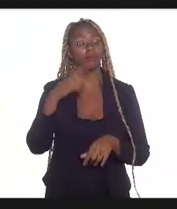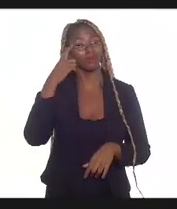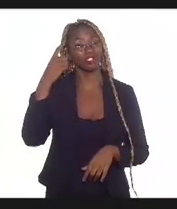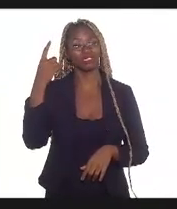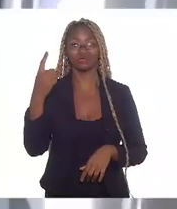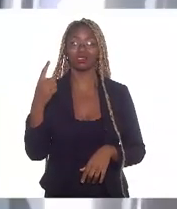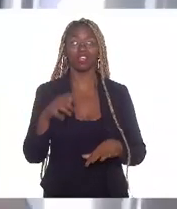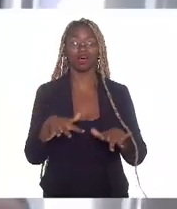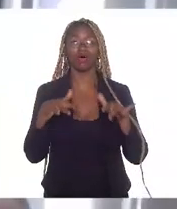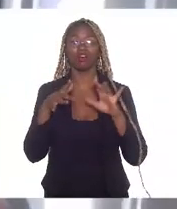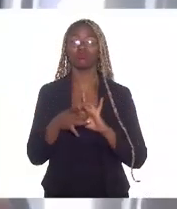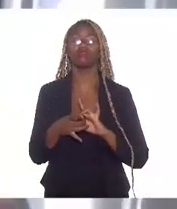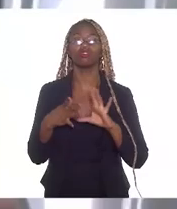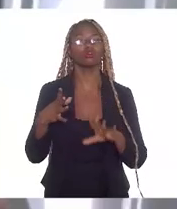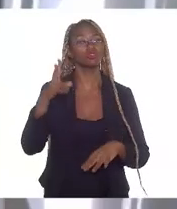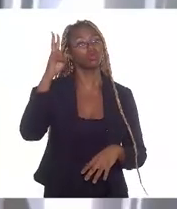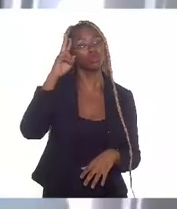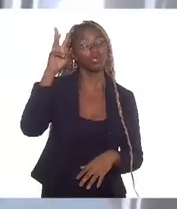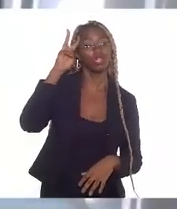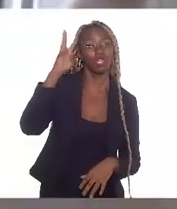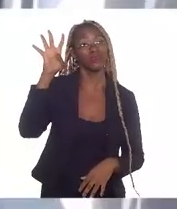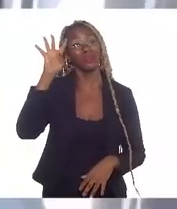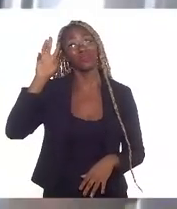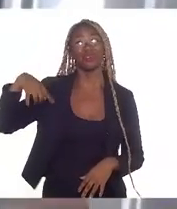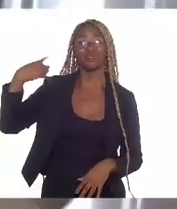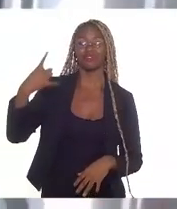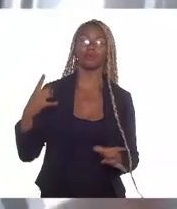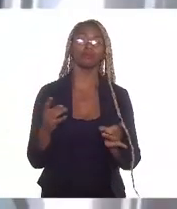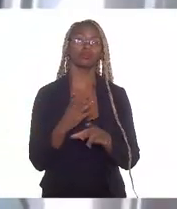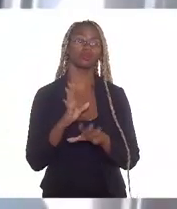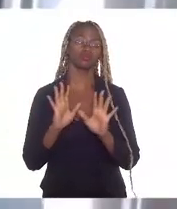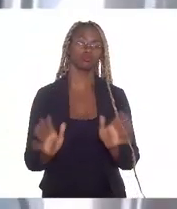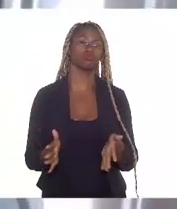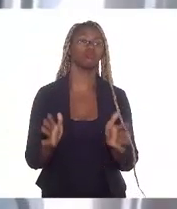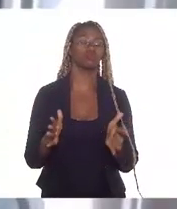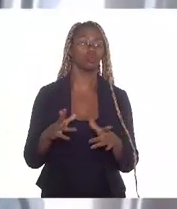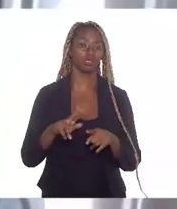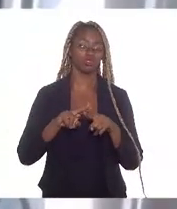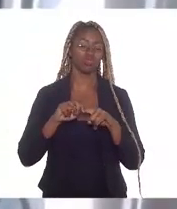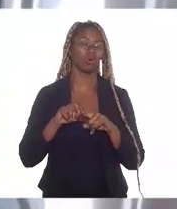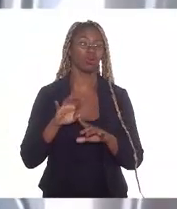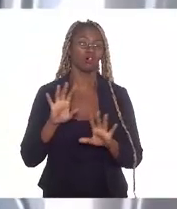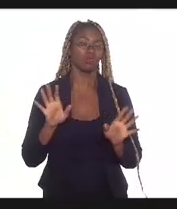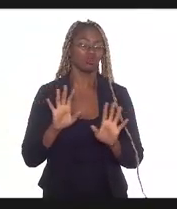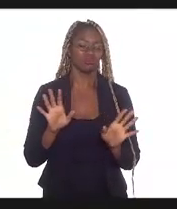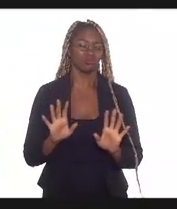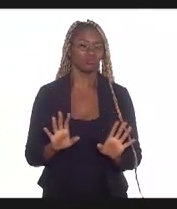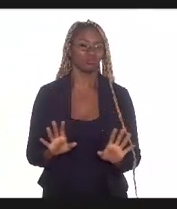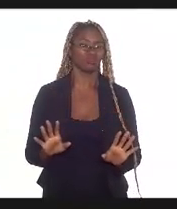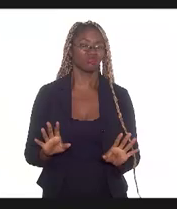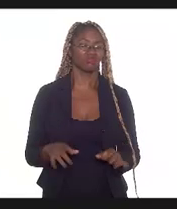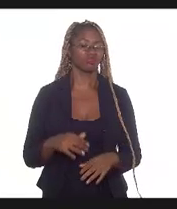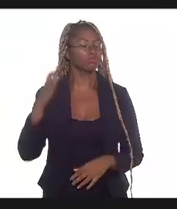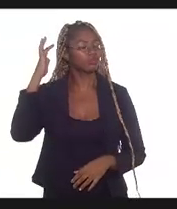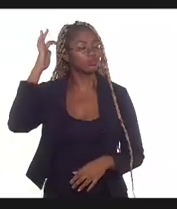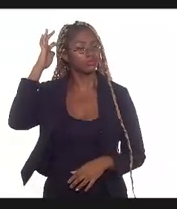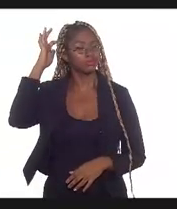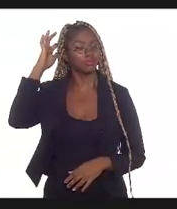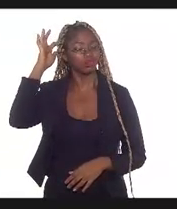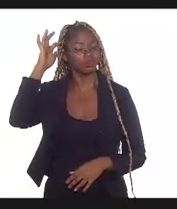terça, de modo que quarta-feira que vem ele esteja na pauta de novo. É só uma ideia para tentar conciliar as duas coisas. Perfeito. Deputado Paulo.